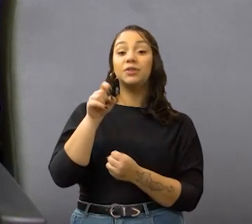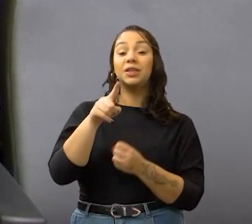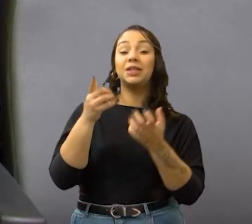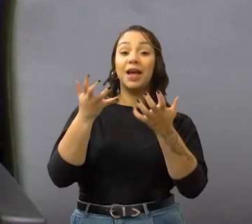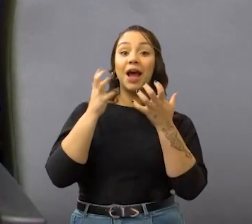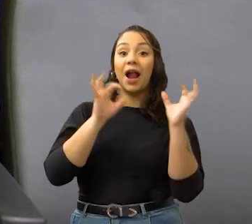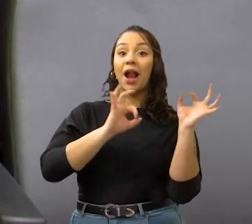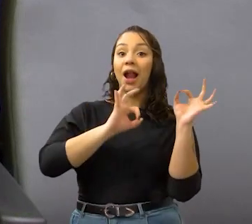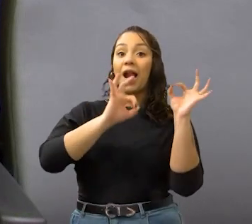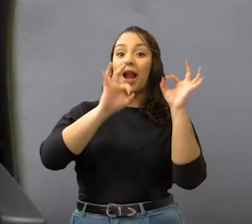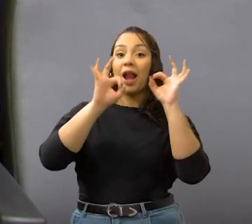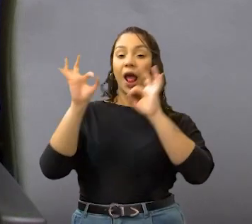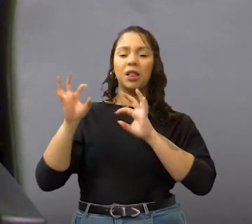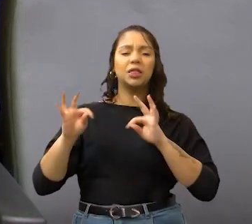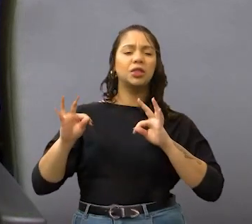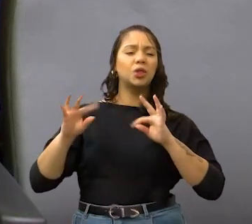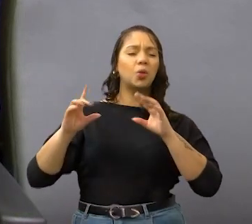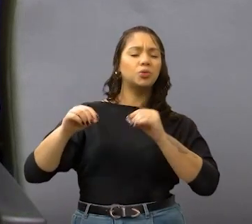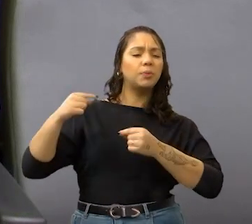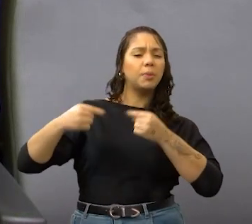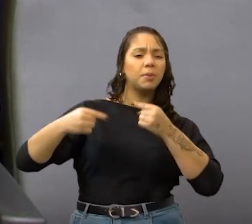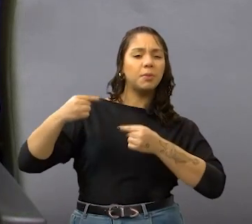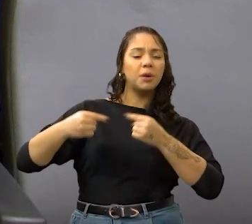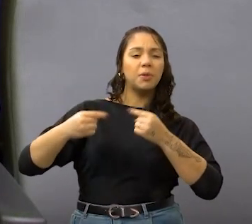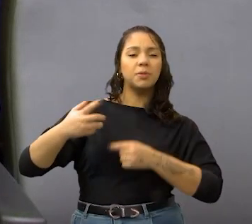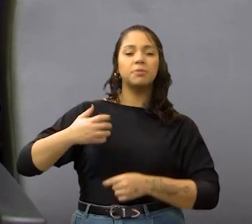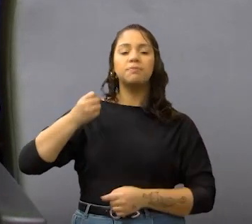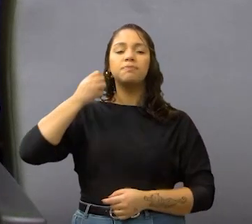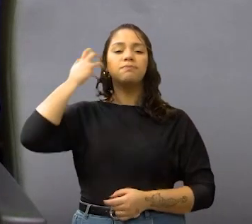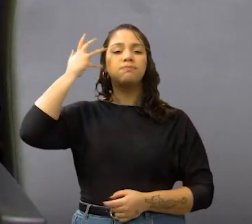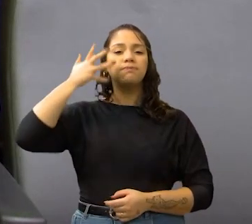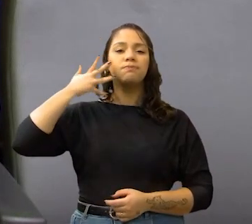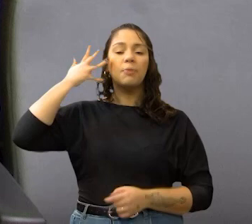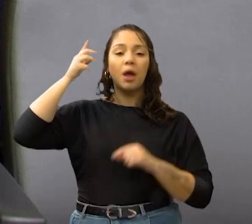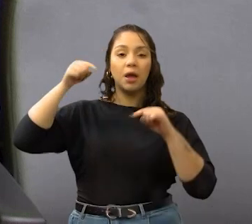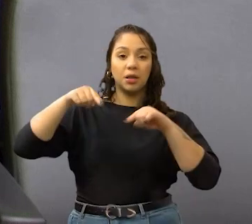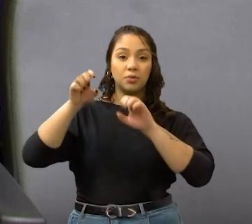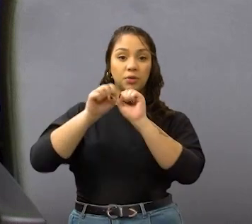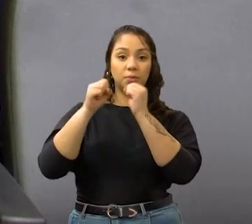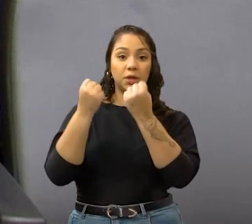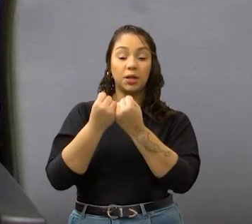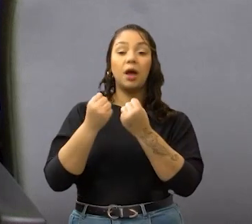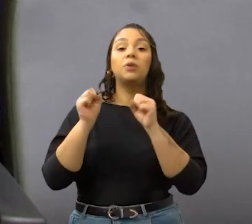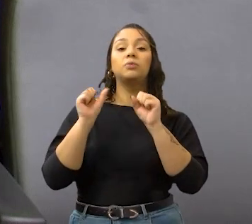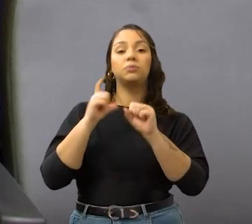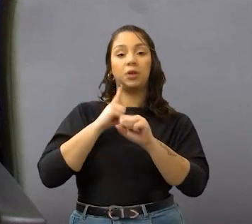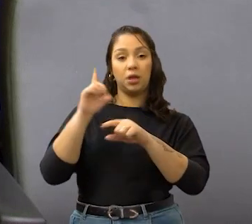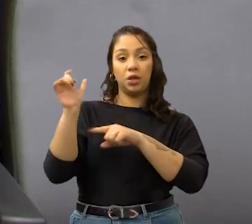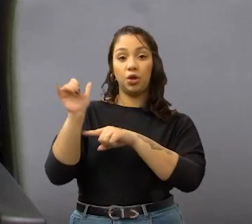assistir na íntegra todas as discussões, aquilo que fora exposto,